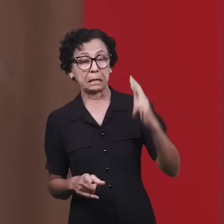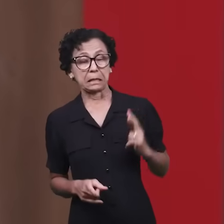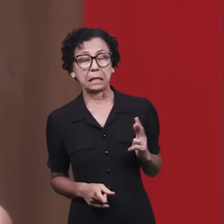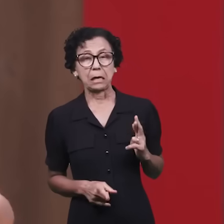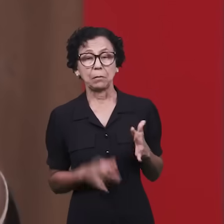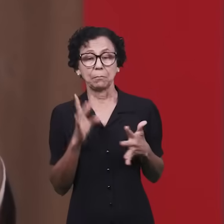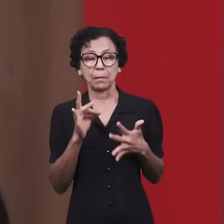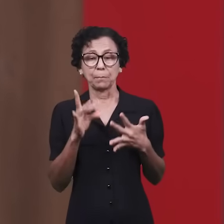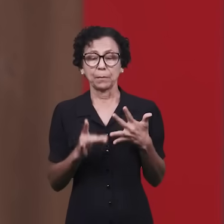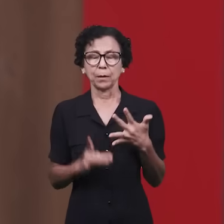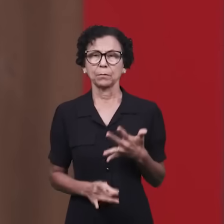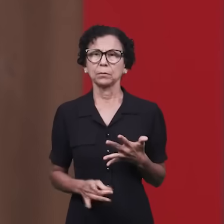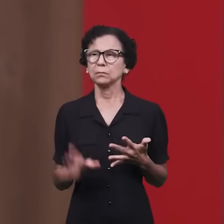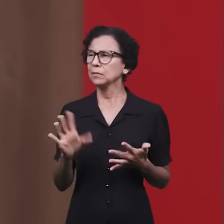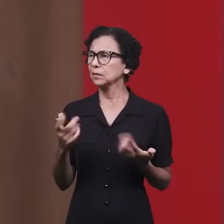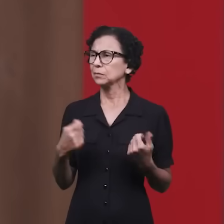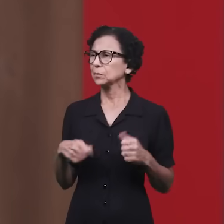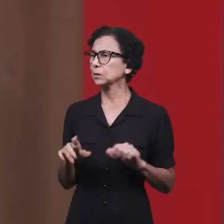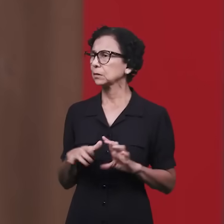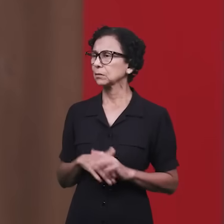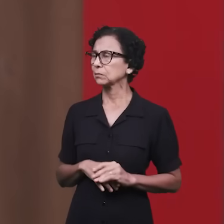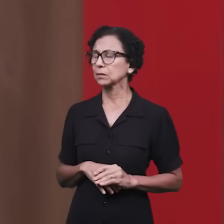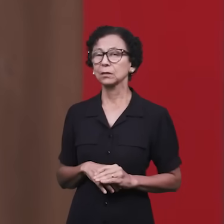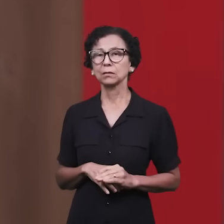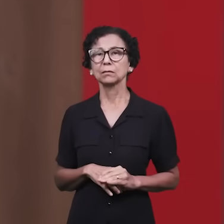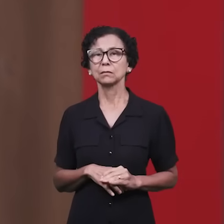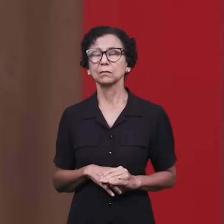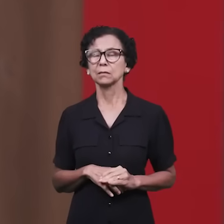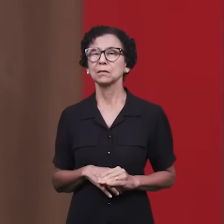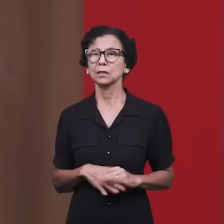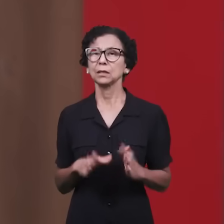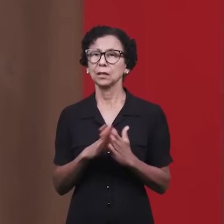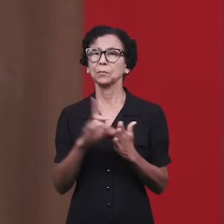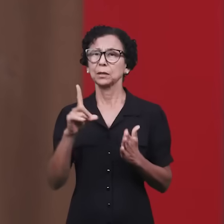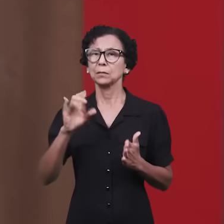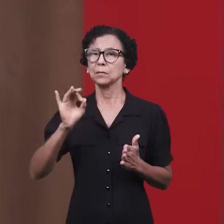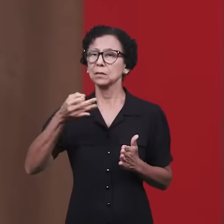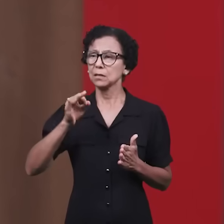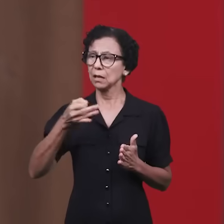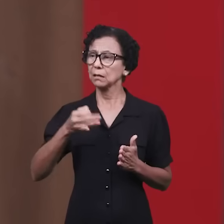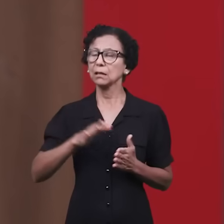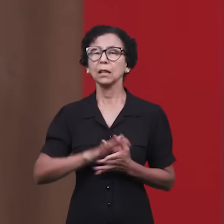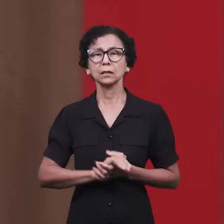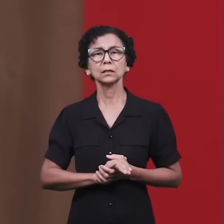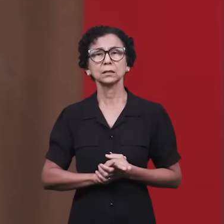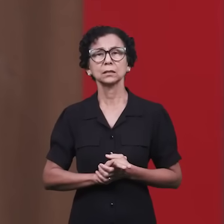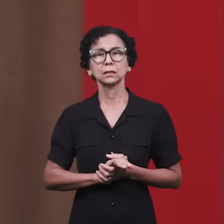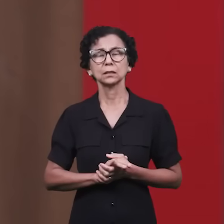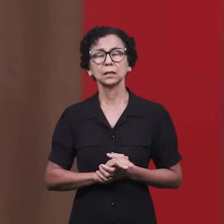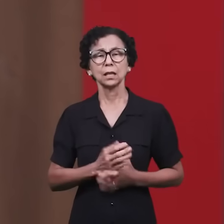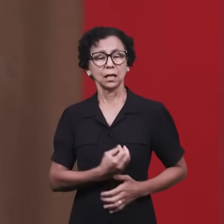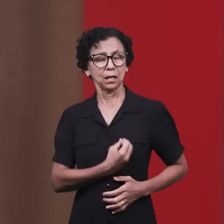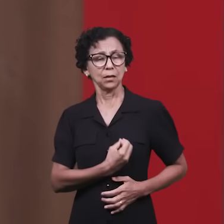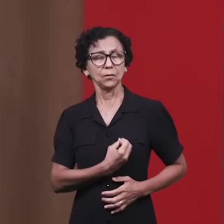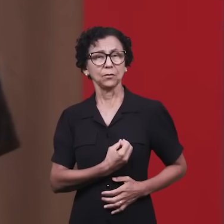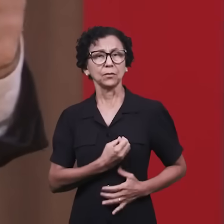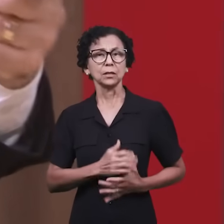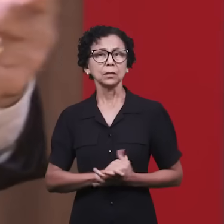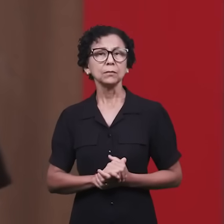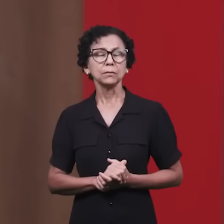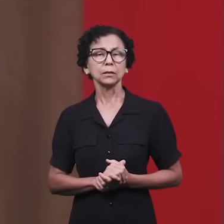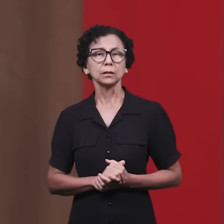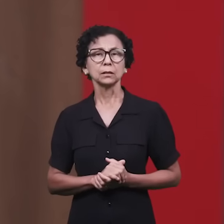Bíblia tem razão. Eu sei que ela tem razão, porque ela é viva e nós vivemos a experiência da palavra viva. Não é porque